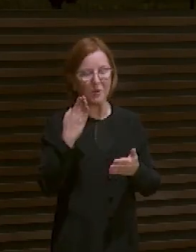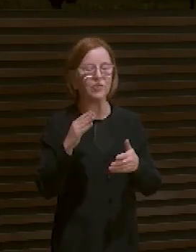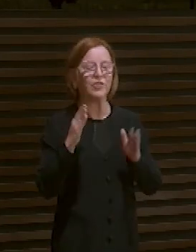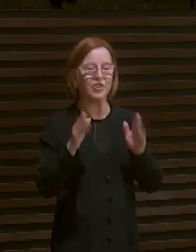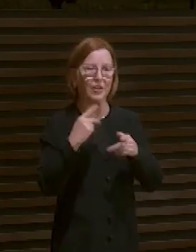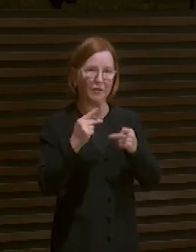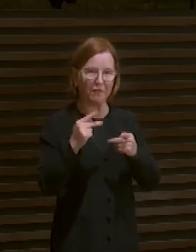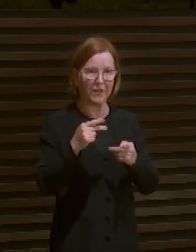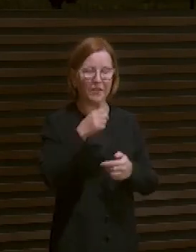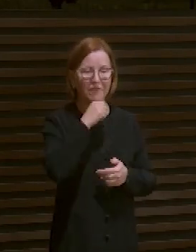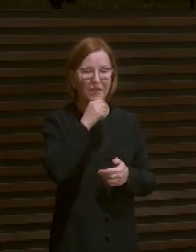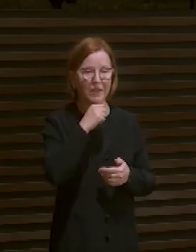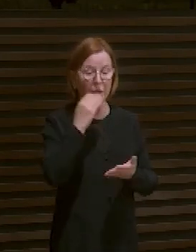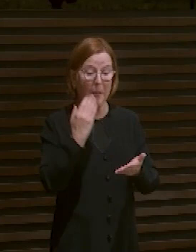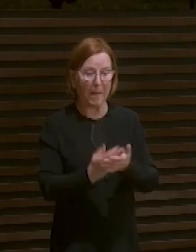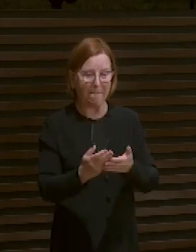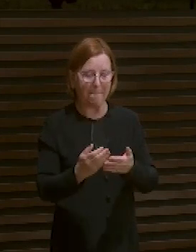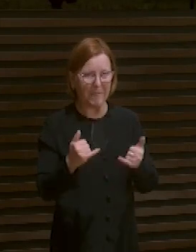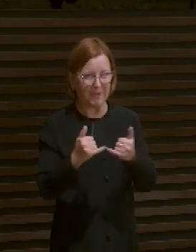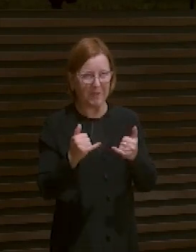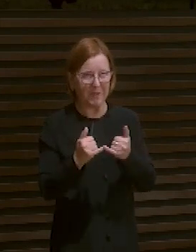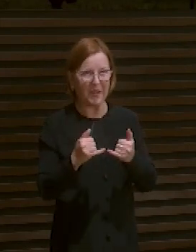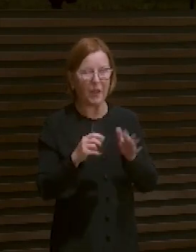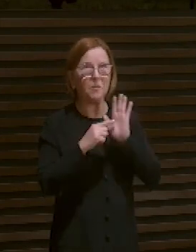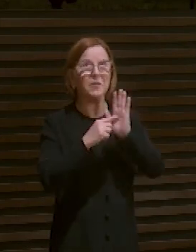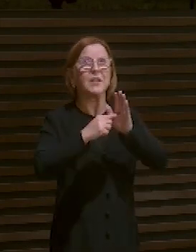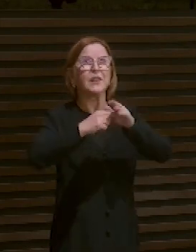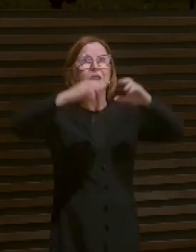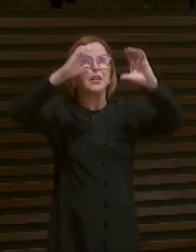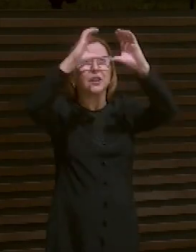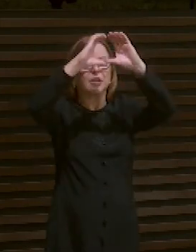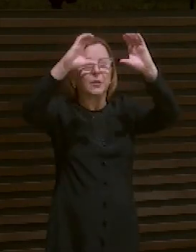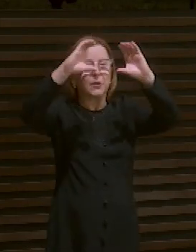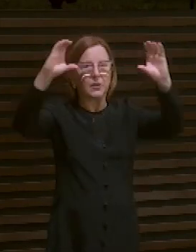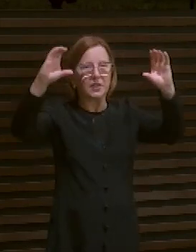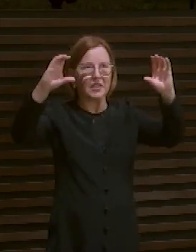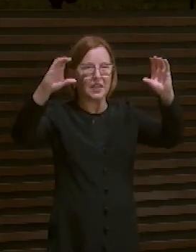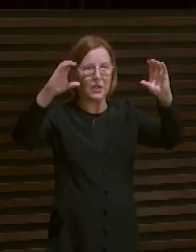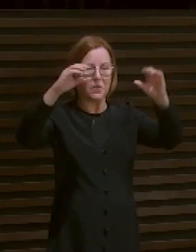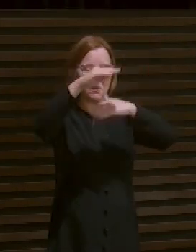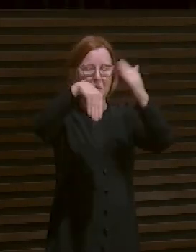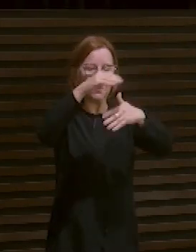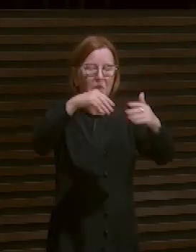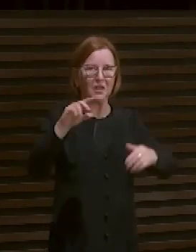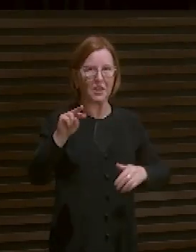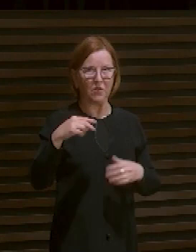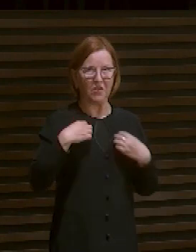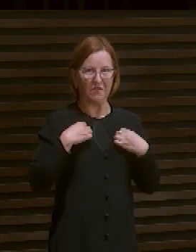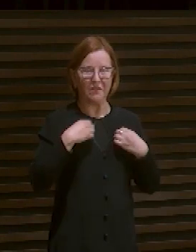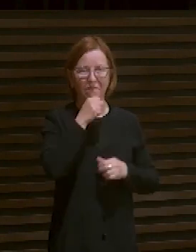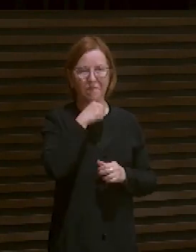e mostrando que os céus estavam se enrolando como um vestido velho.